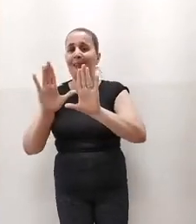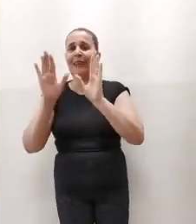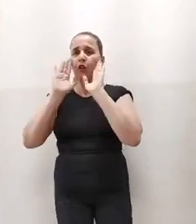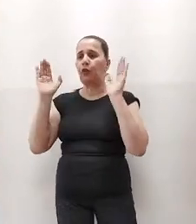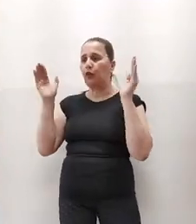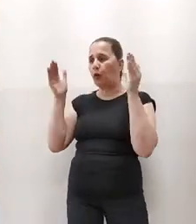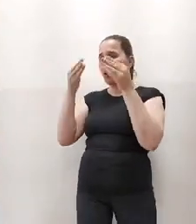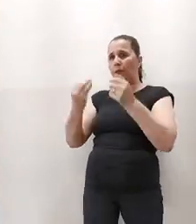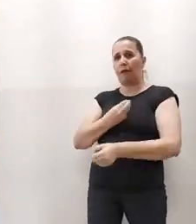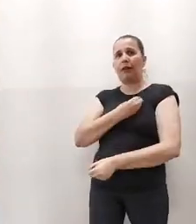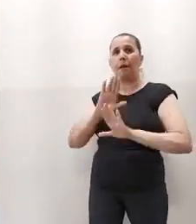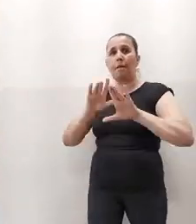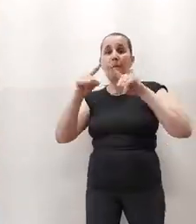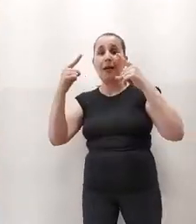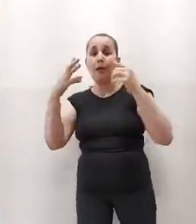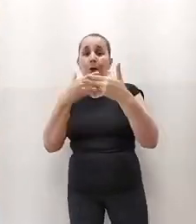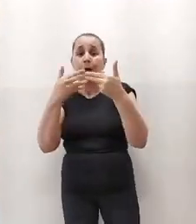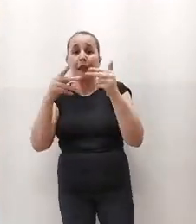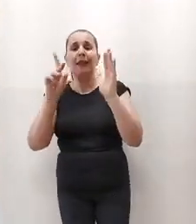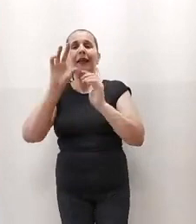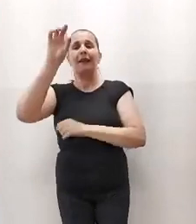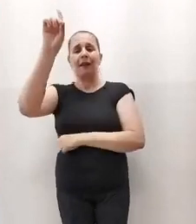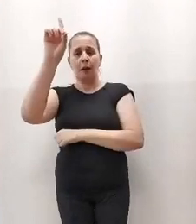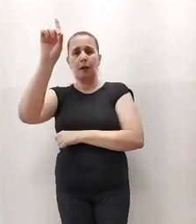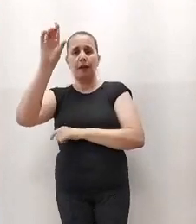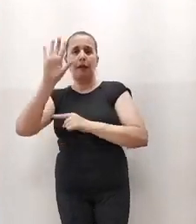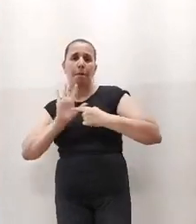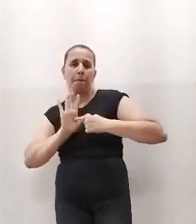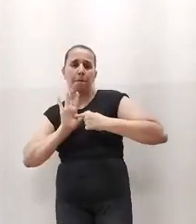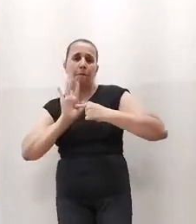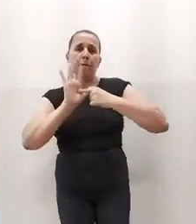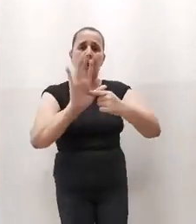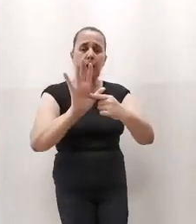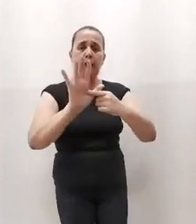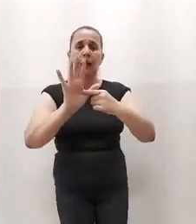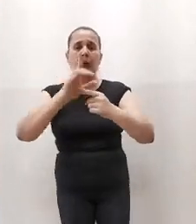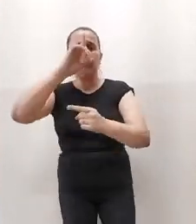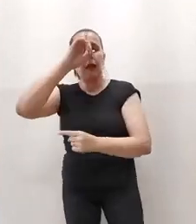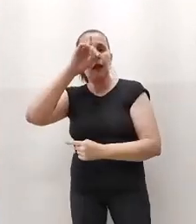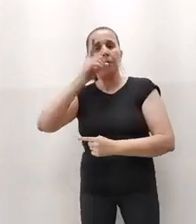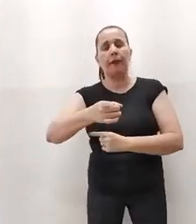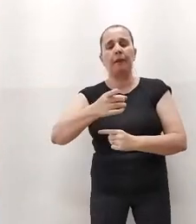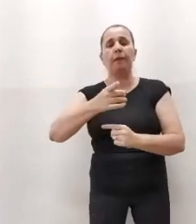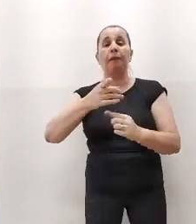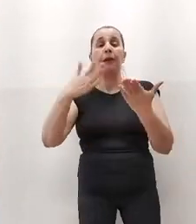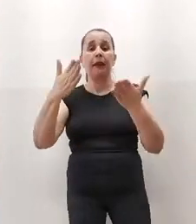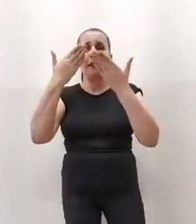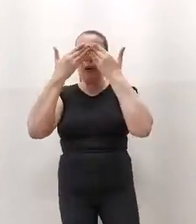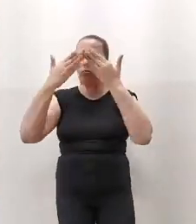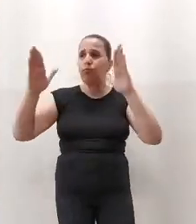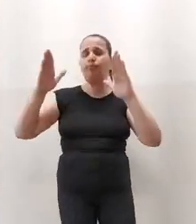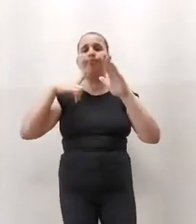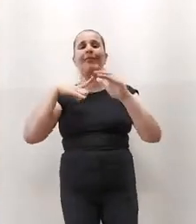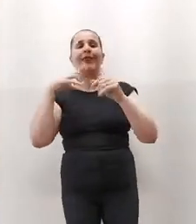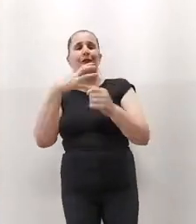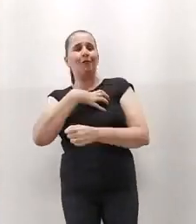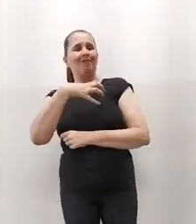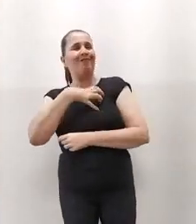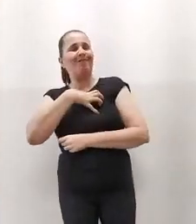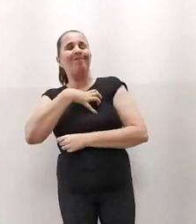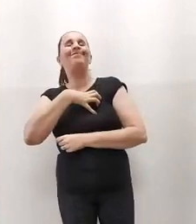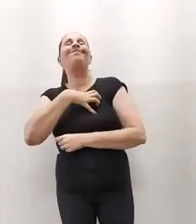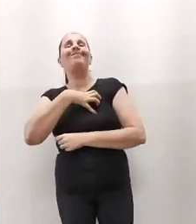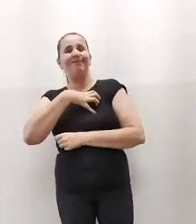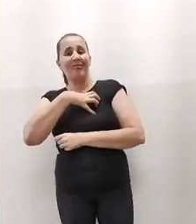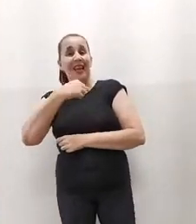à nossa vida, mas é algo que Deus mostra e determina. Termina e abre os nossos olhos de tal forma